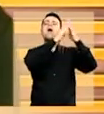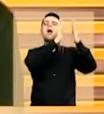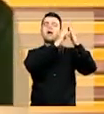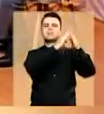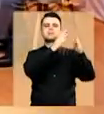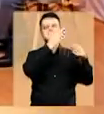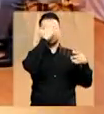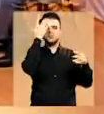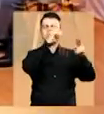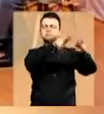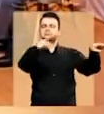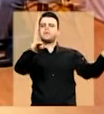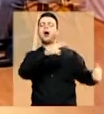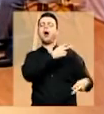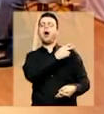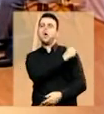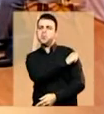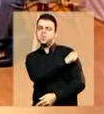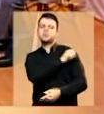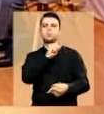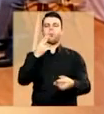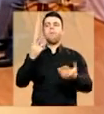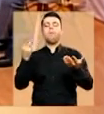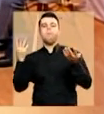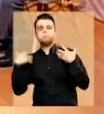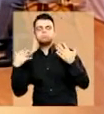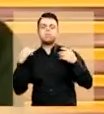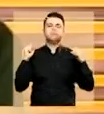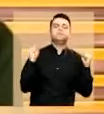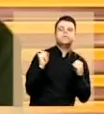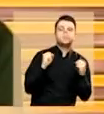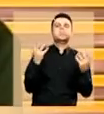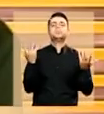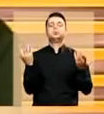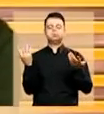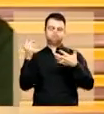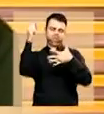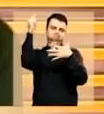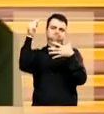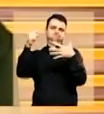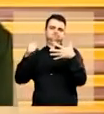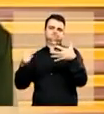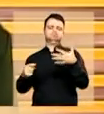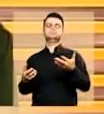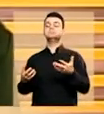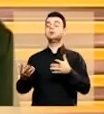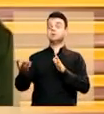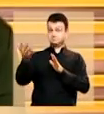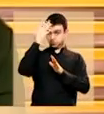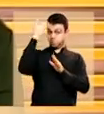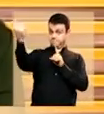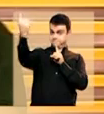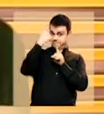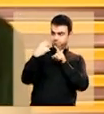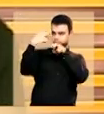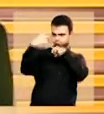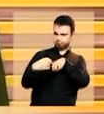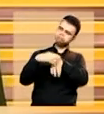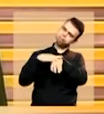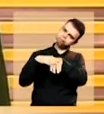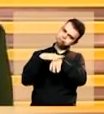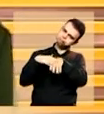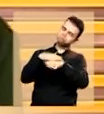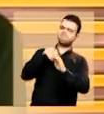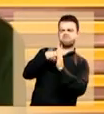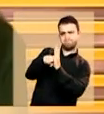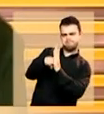Porque nós não estamos acostumados com neve, por exemplo. Então, tudo isso, a hora que ela senta conosco, a gente vai saber da vida